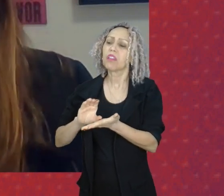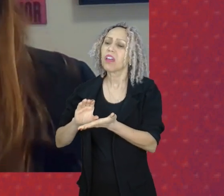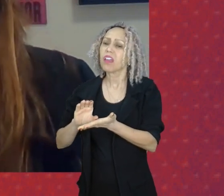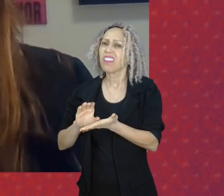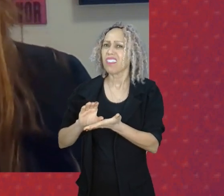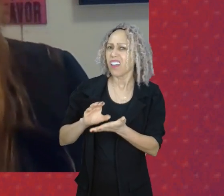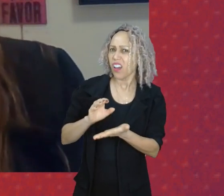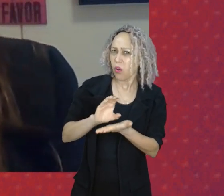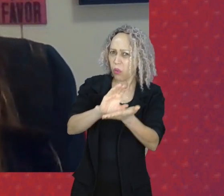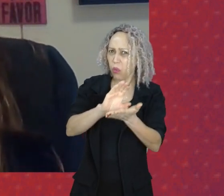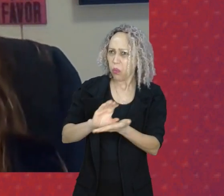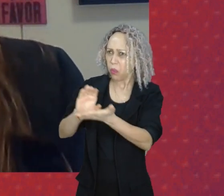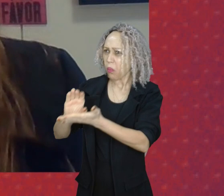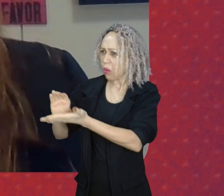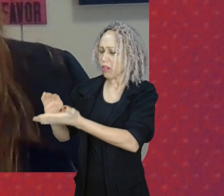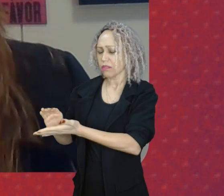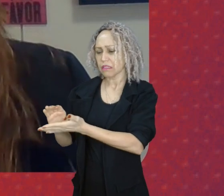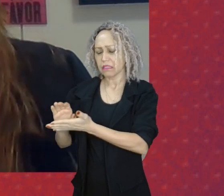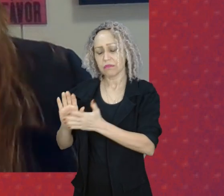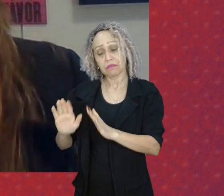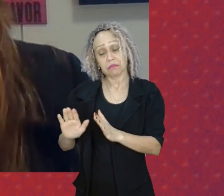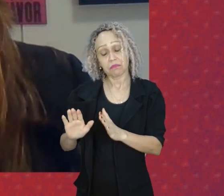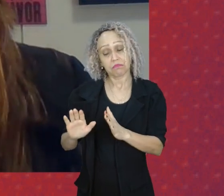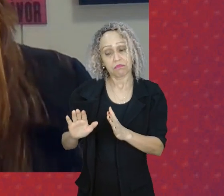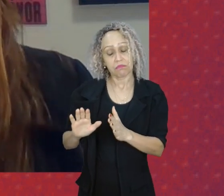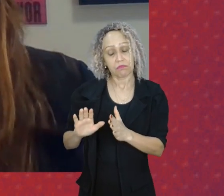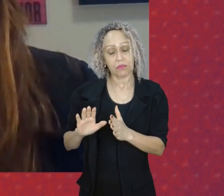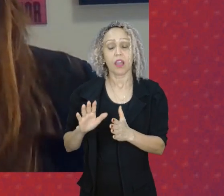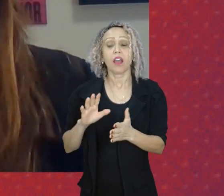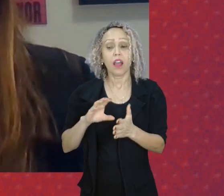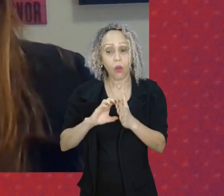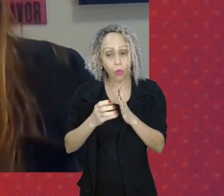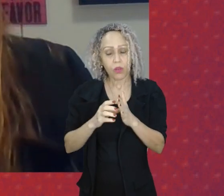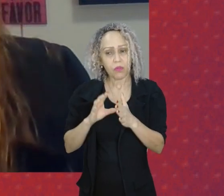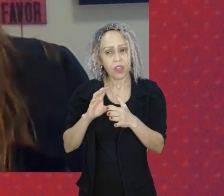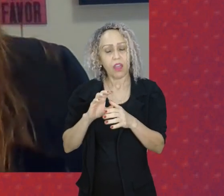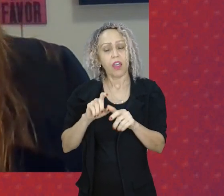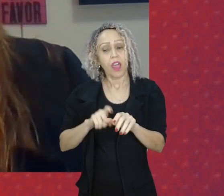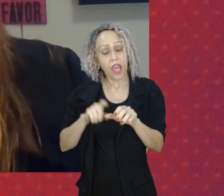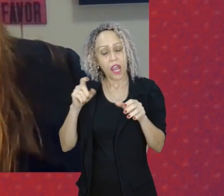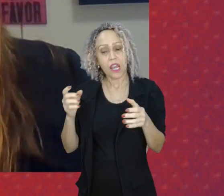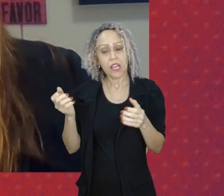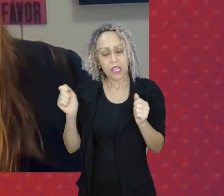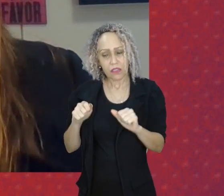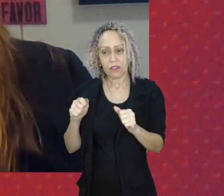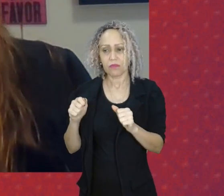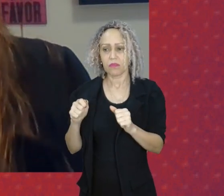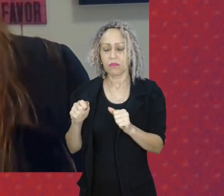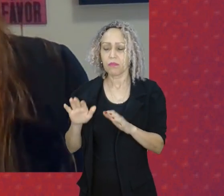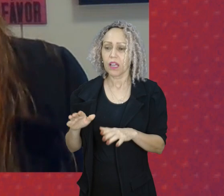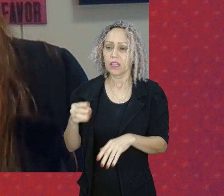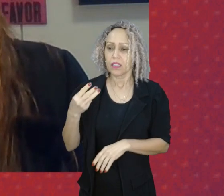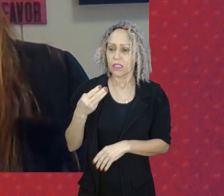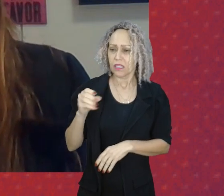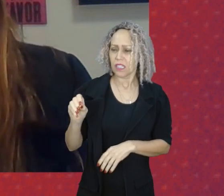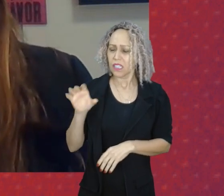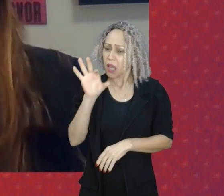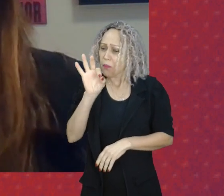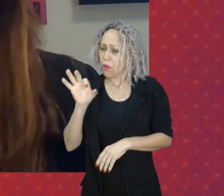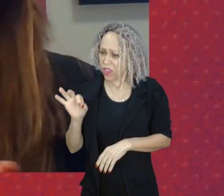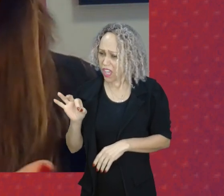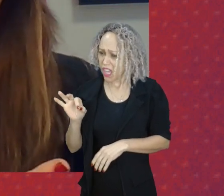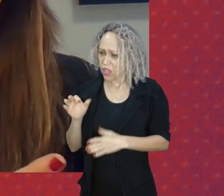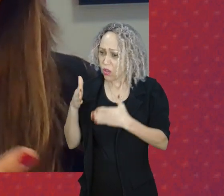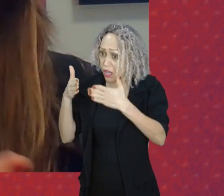porque em prol da autonomia partidária, né, entende-se que desses 30% que irão para as mulheres, os partidos